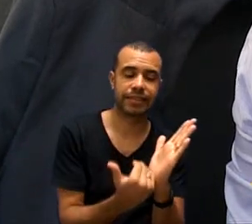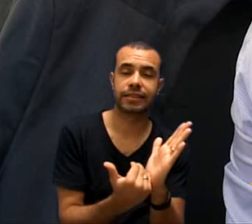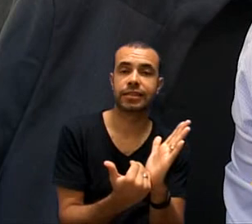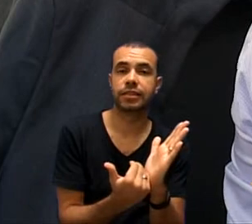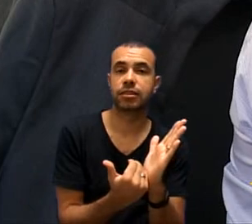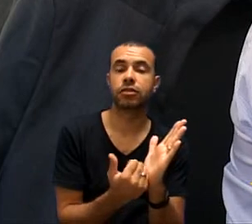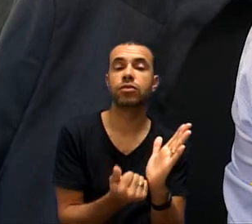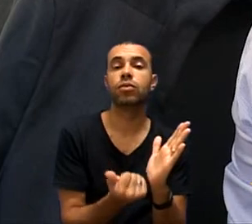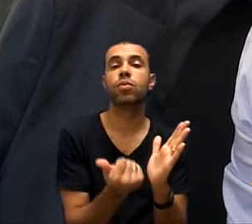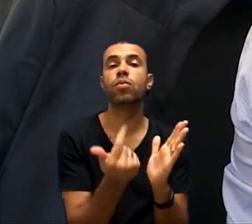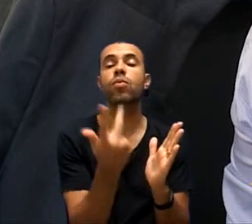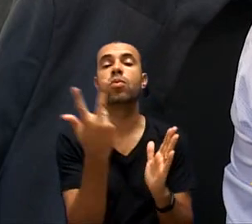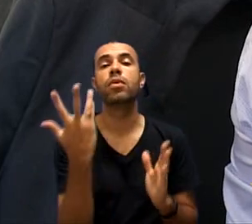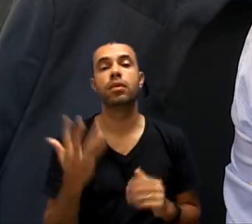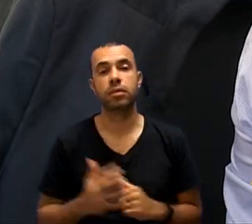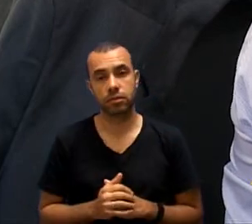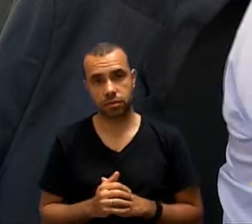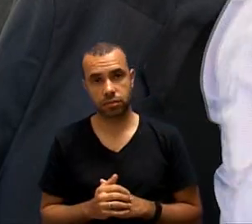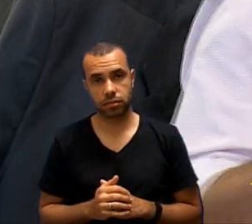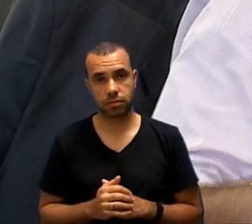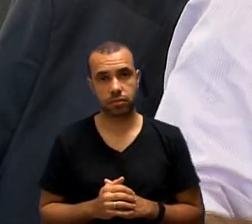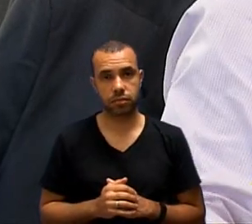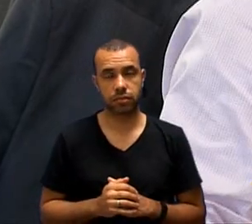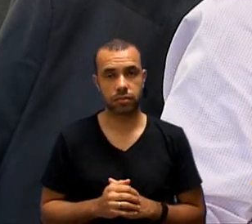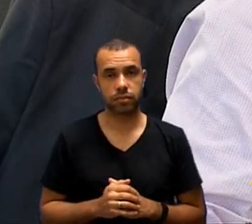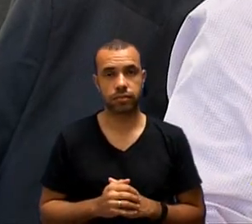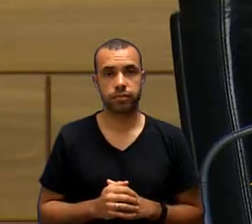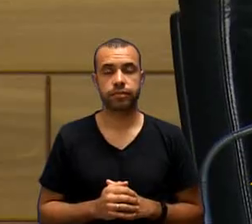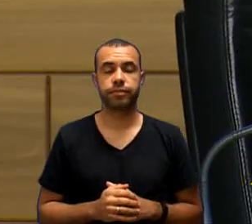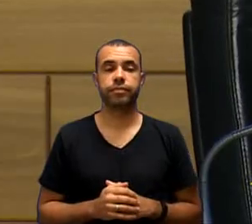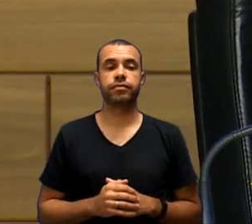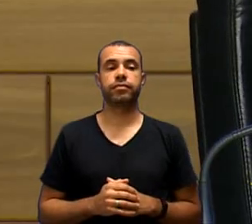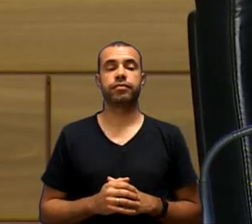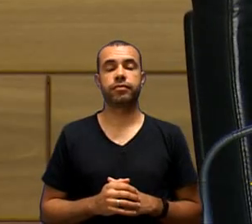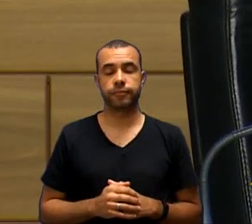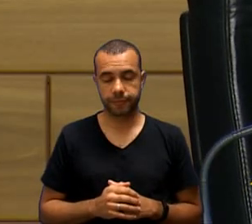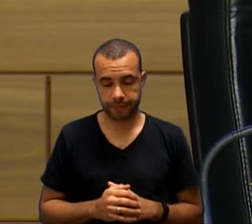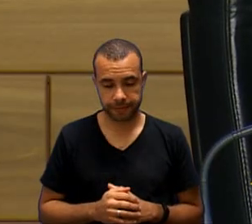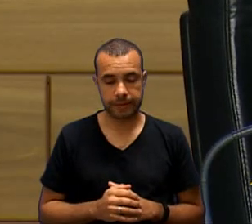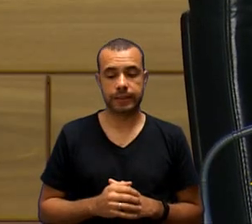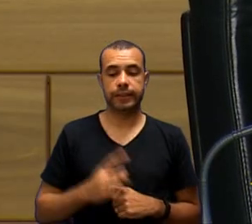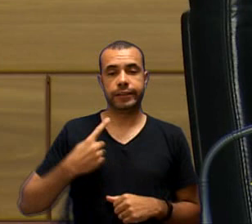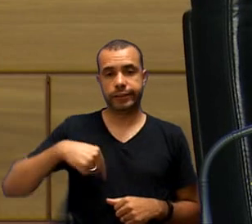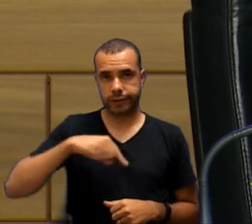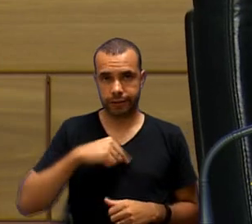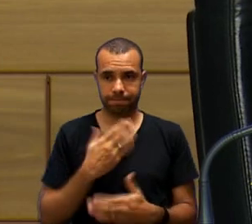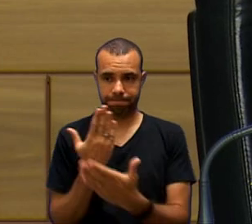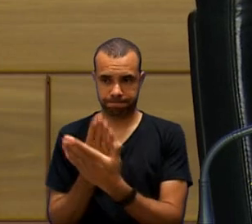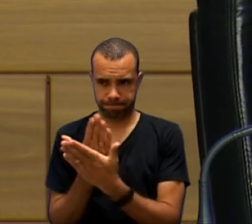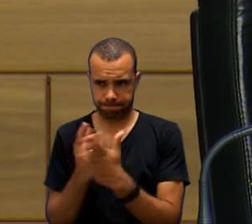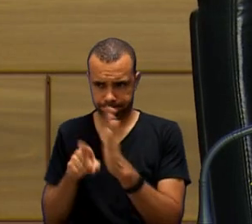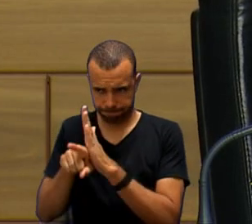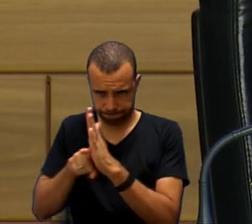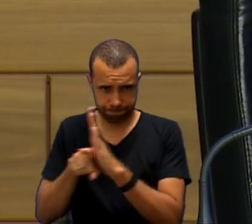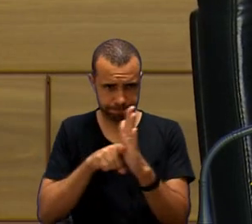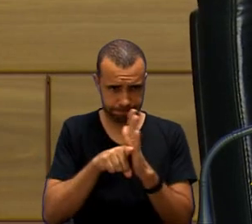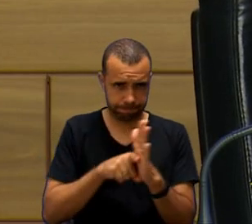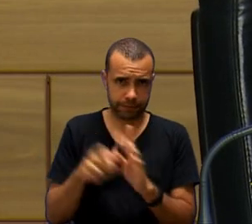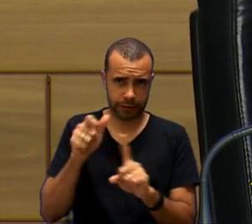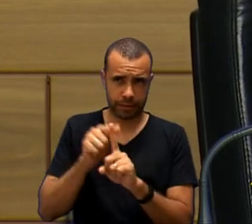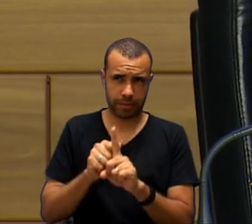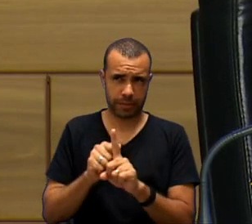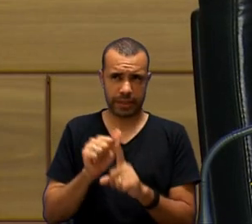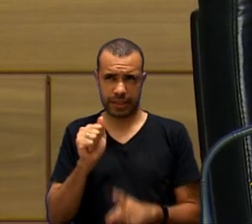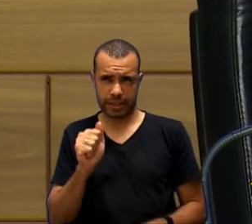orçamento, da receita do município? Então, nós tínhamos levantado isso até o final de agosto, que nós estávamos